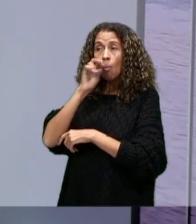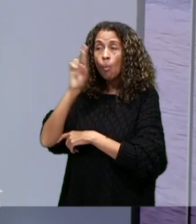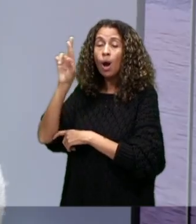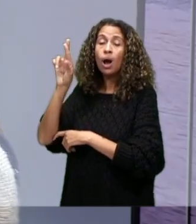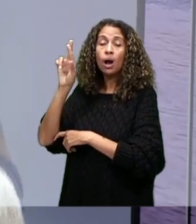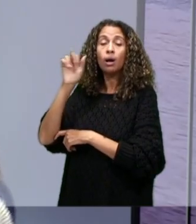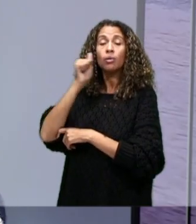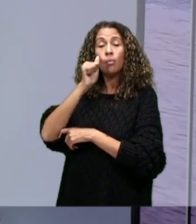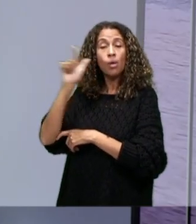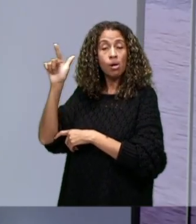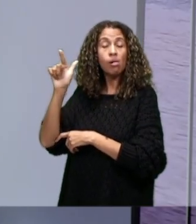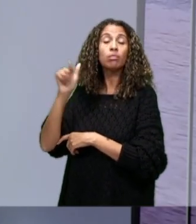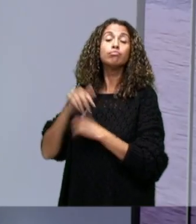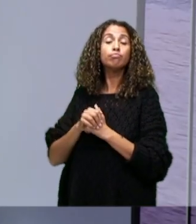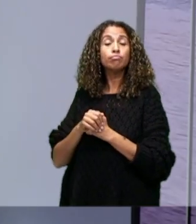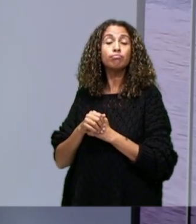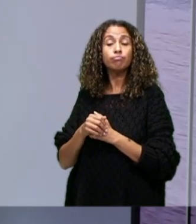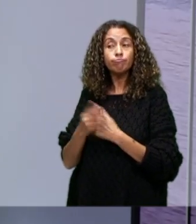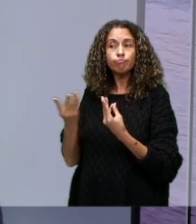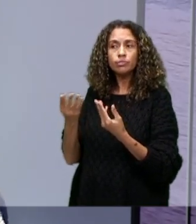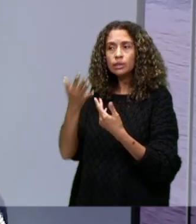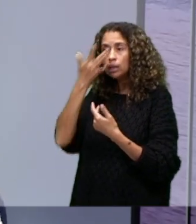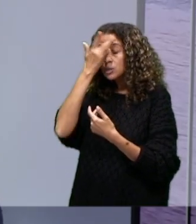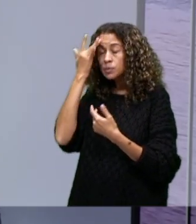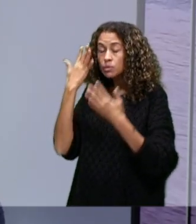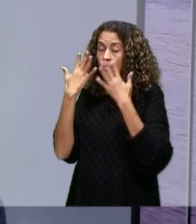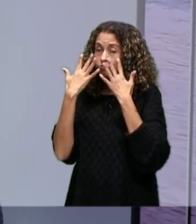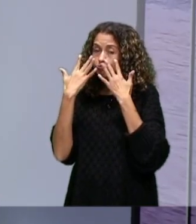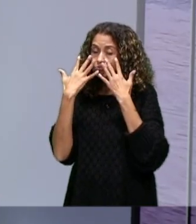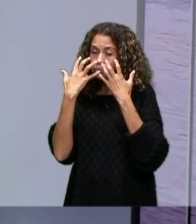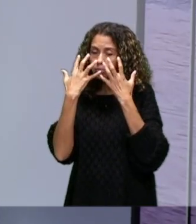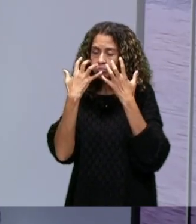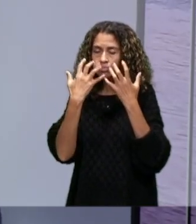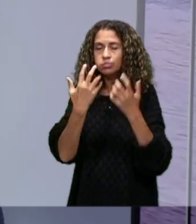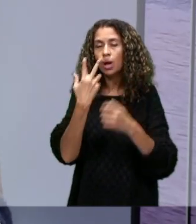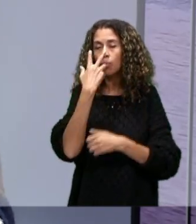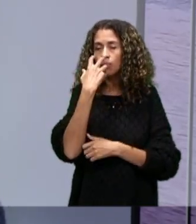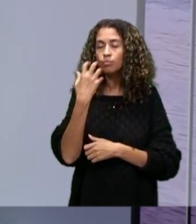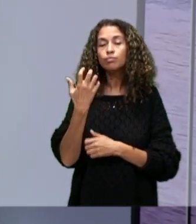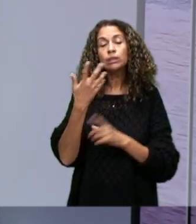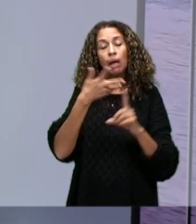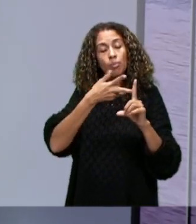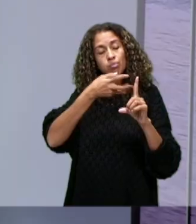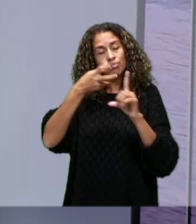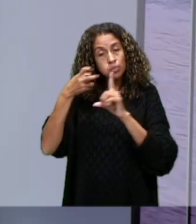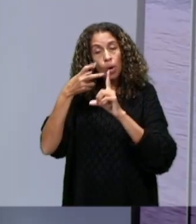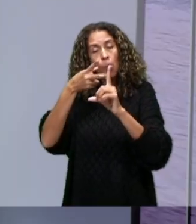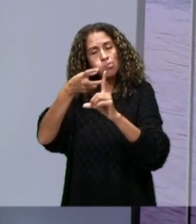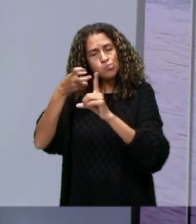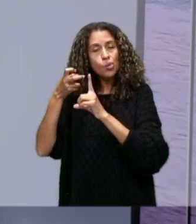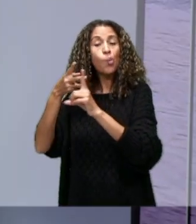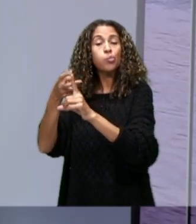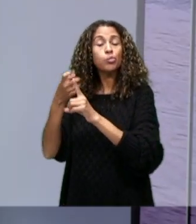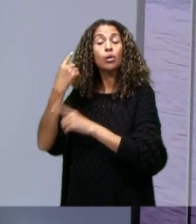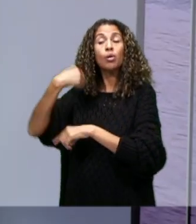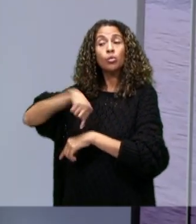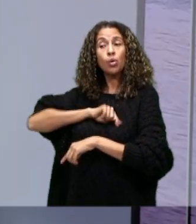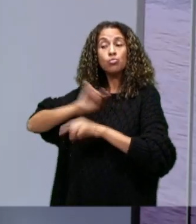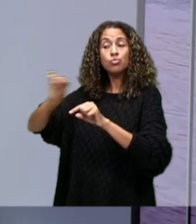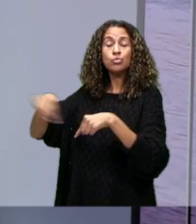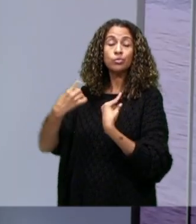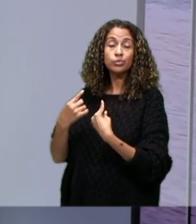Então, trazer as pessoas para perto não diria nem dessa luta, mas desse desafio mesmo para a gente encontrar as